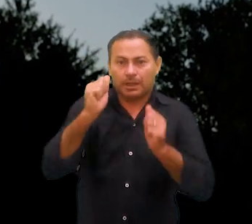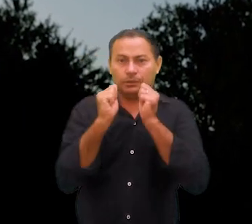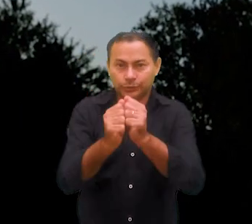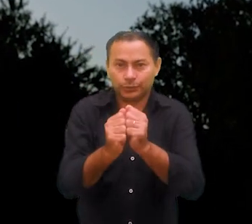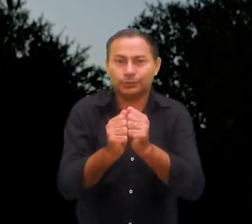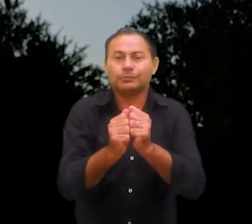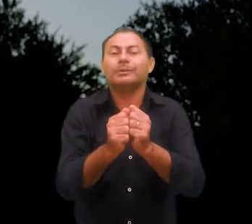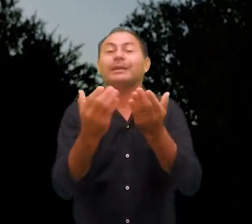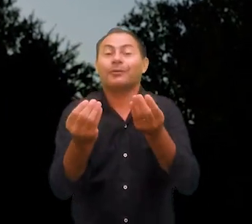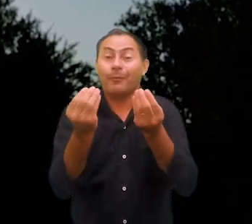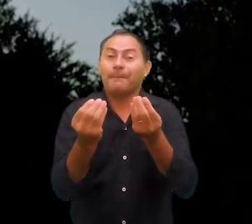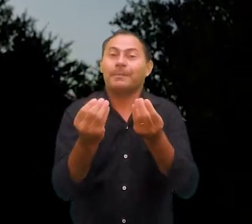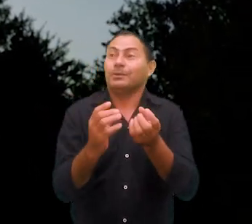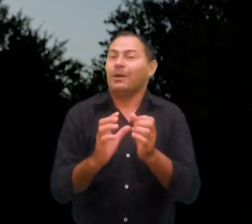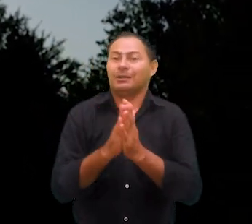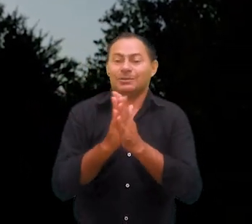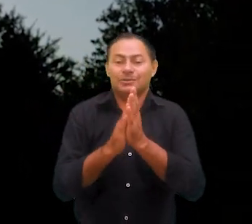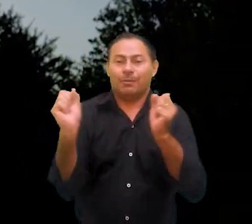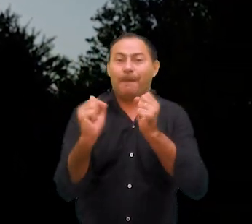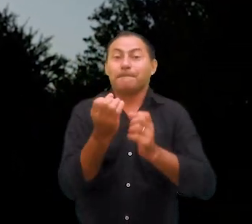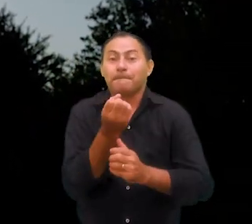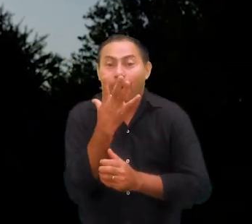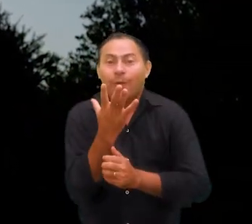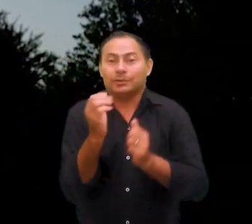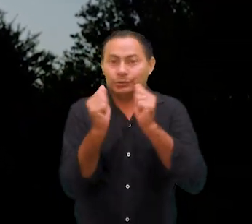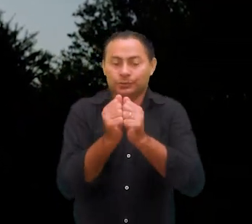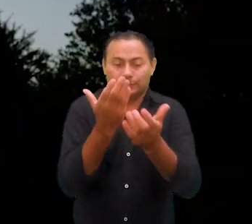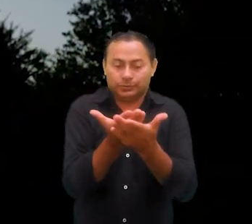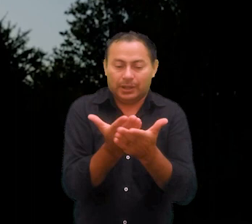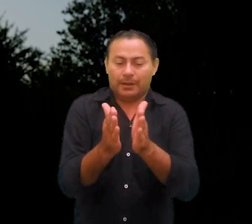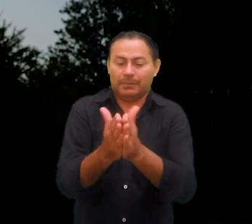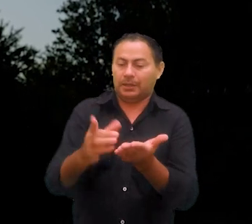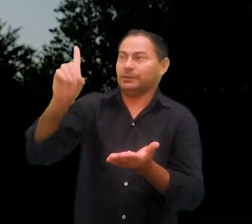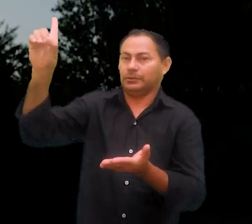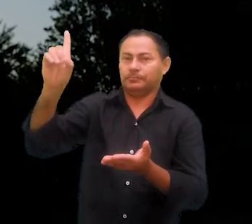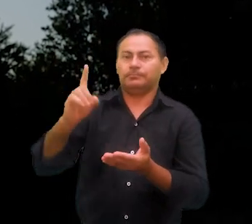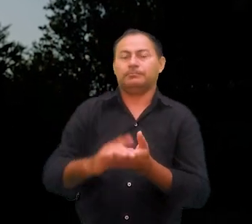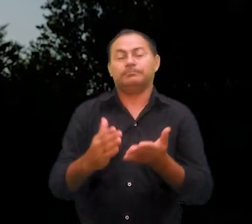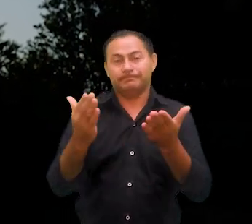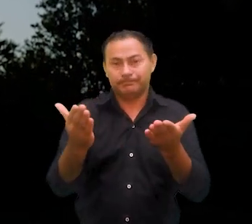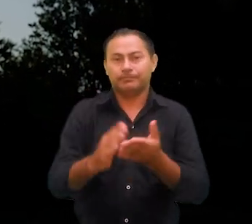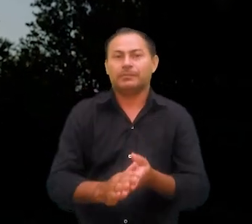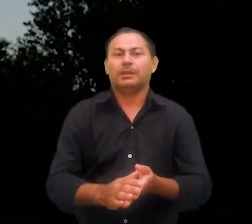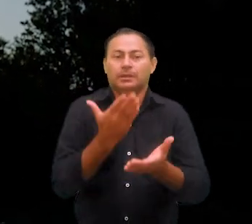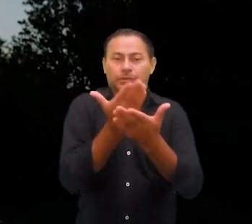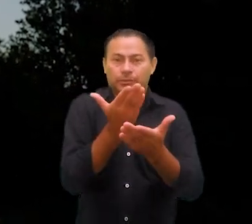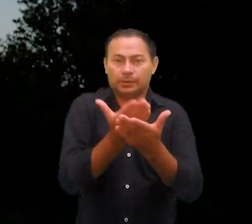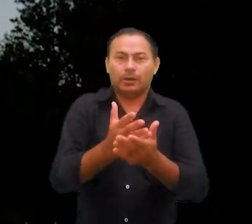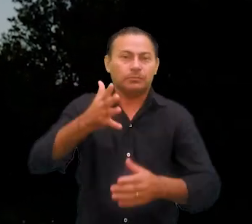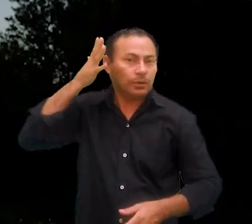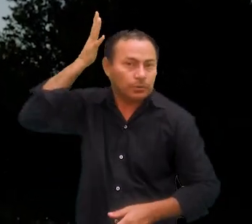estamos aprendendo juntos, hein? Como é precioso juntos estudarmos a Palavra de Deus. Nesse